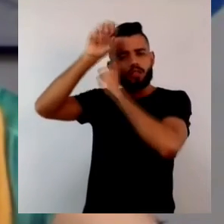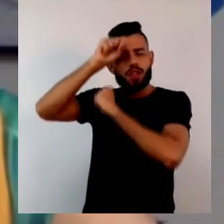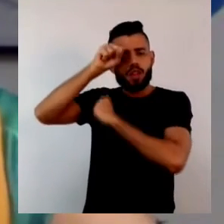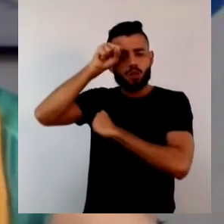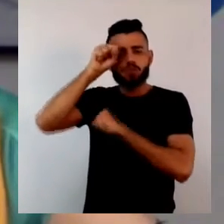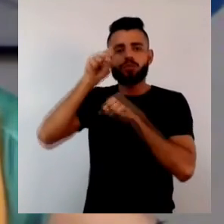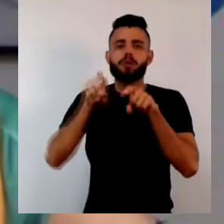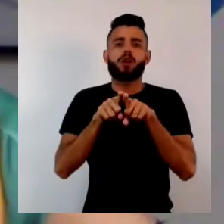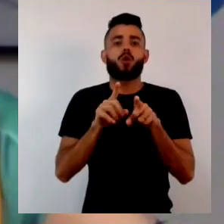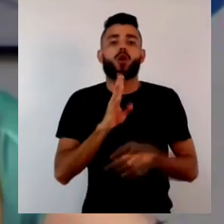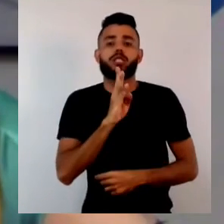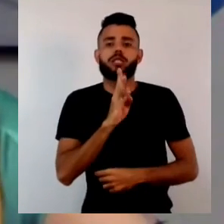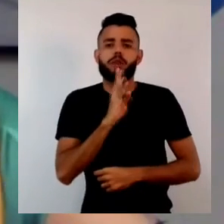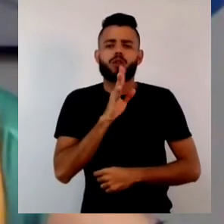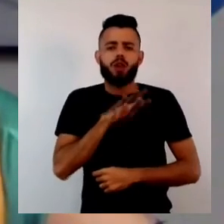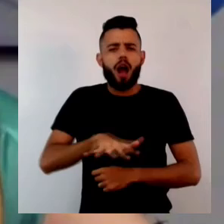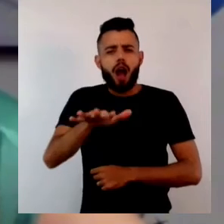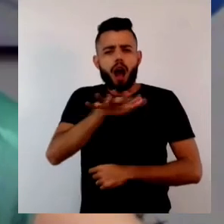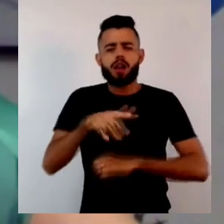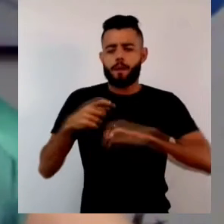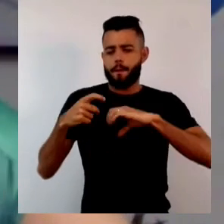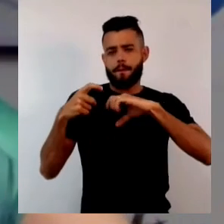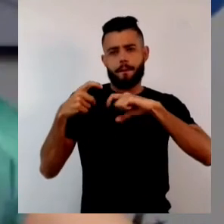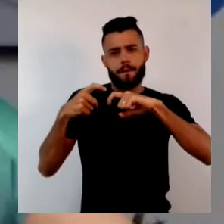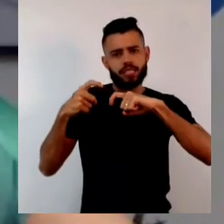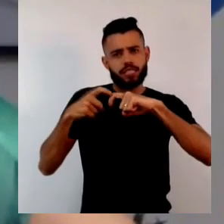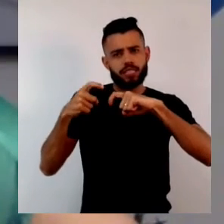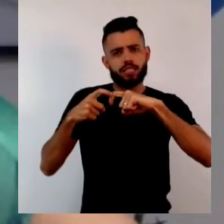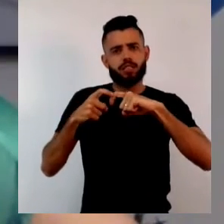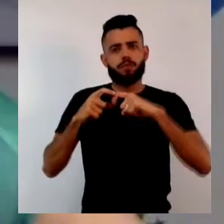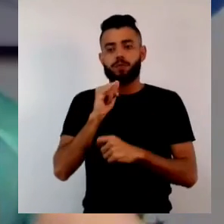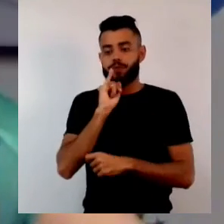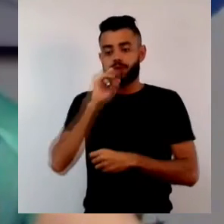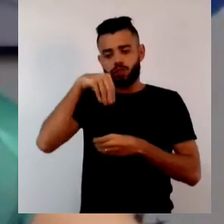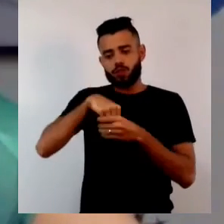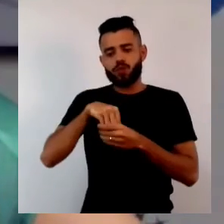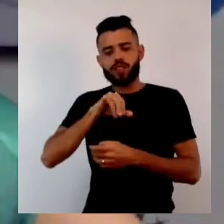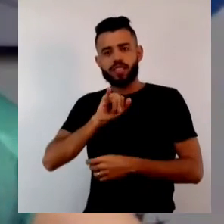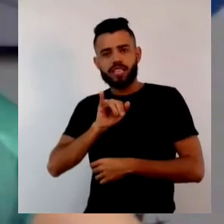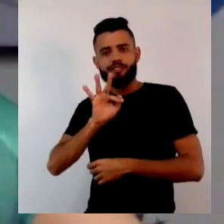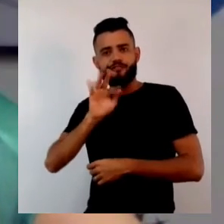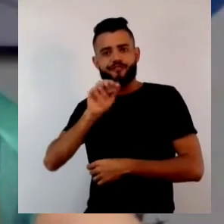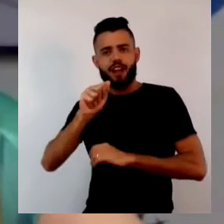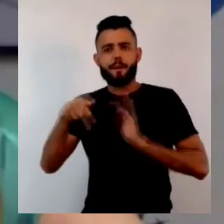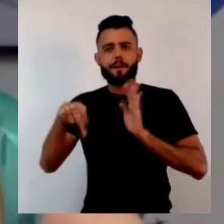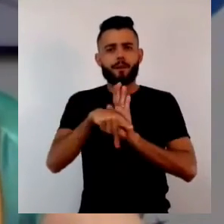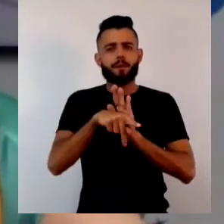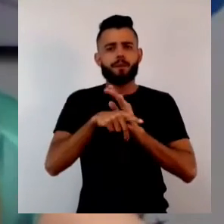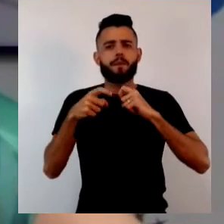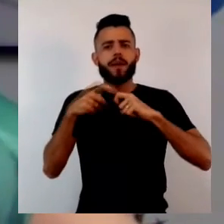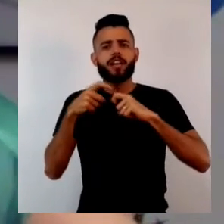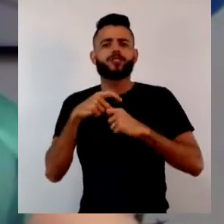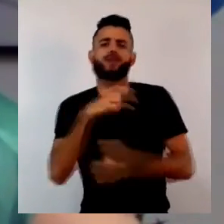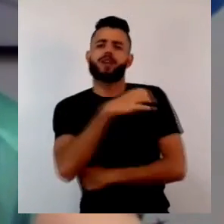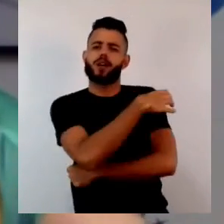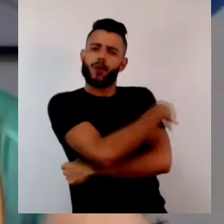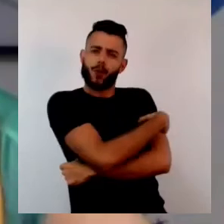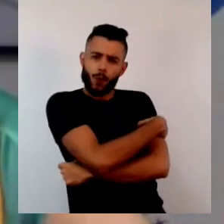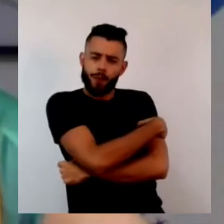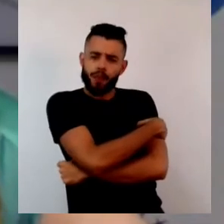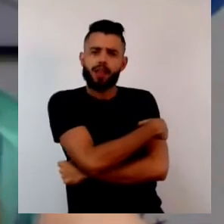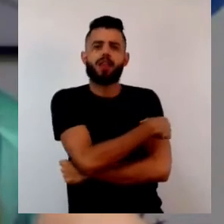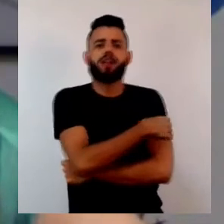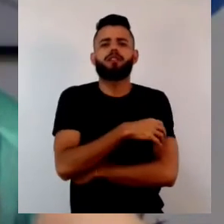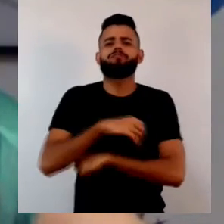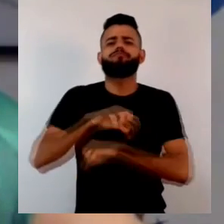dentro por exemplo, do Ifá, que é a medicina do candomblé, que vem sendo passado oralmente há milênios, a sabedoria